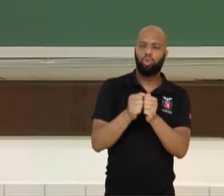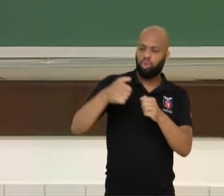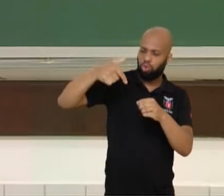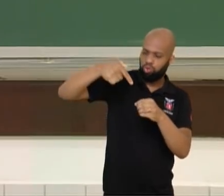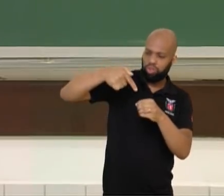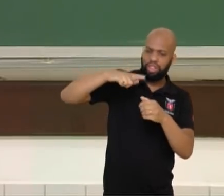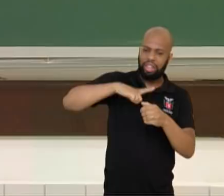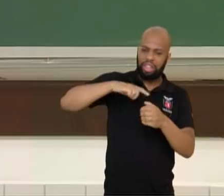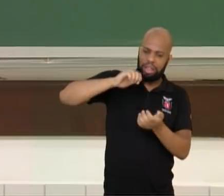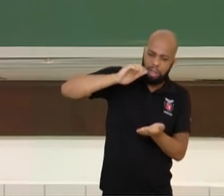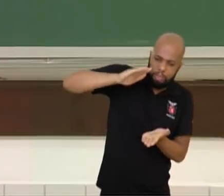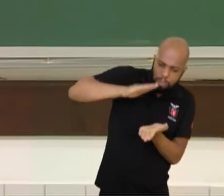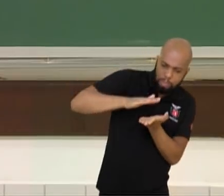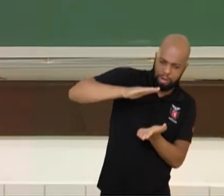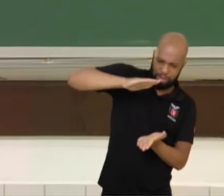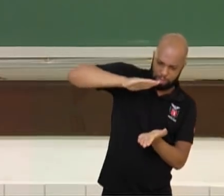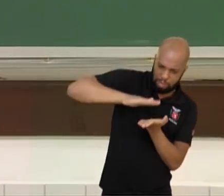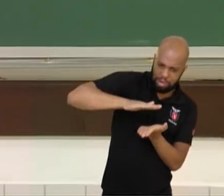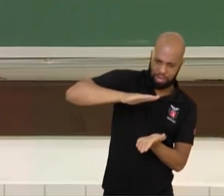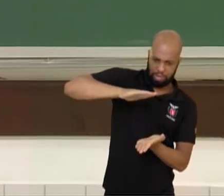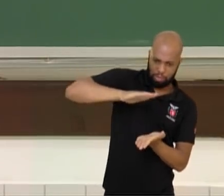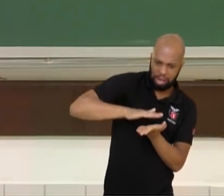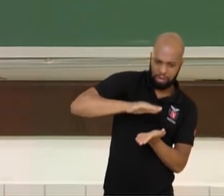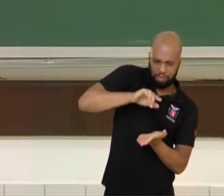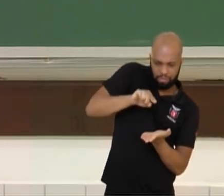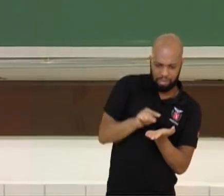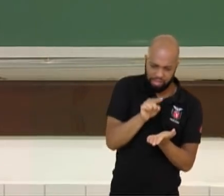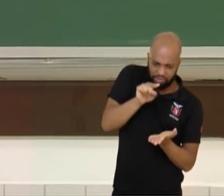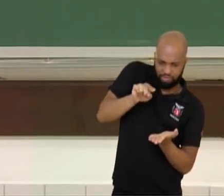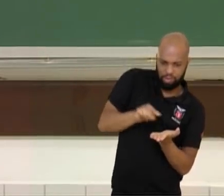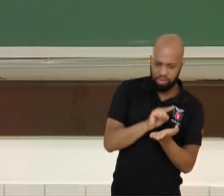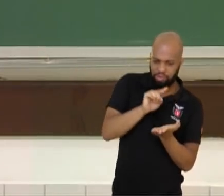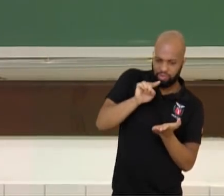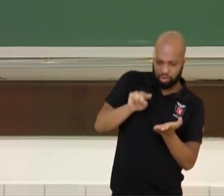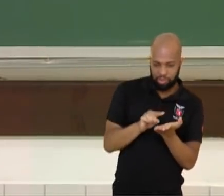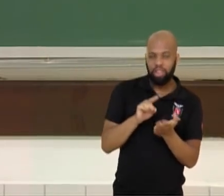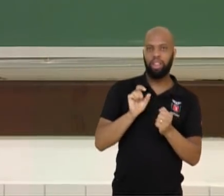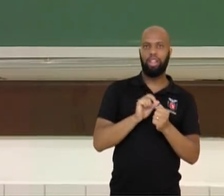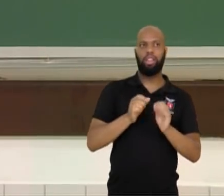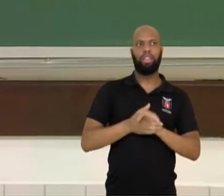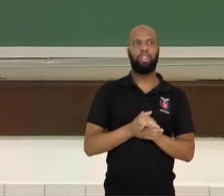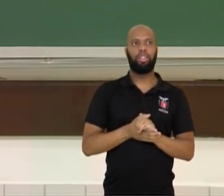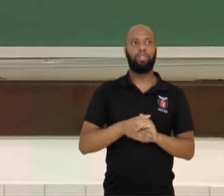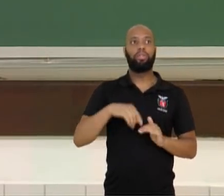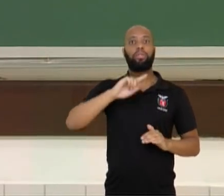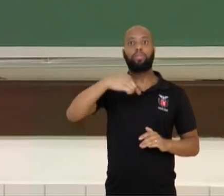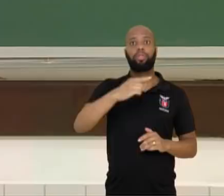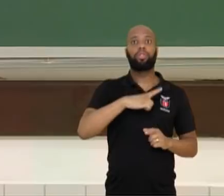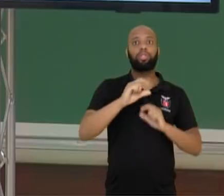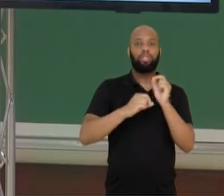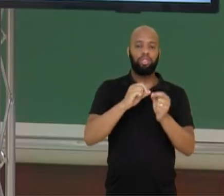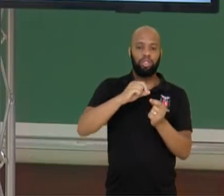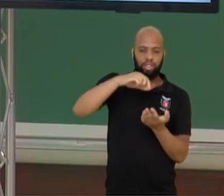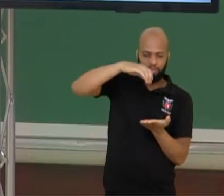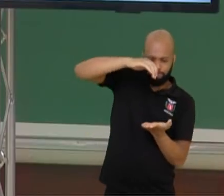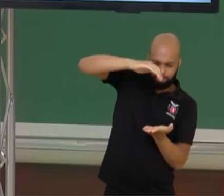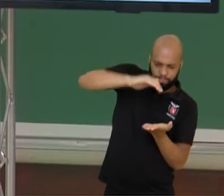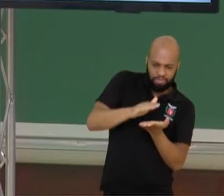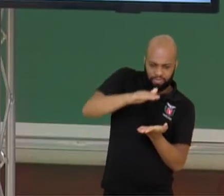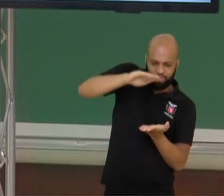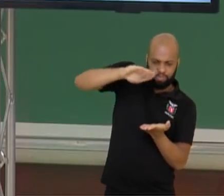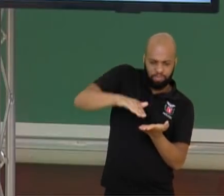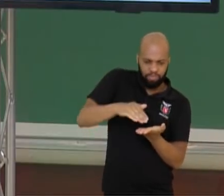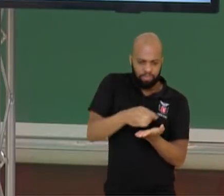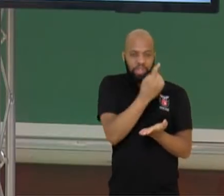apertado no espaço aqui. Então, a gente aperta essa mistura no espaço, tá? Depois, gera uma faísca. Lembra da vela do